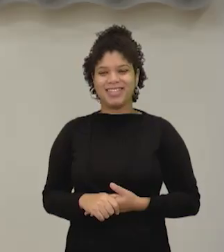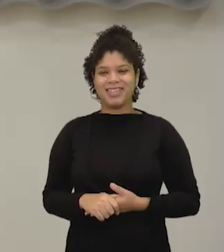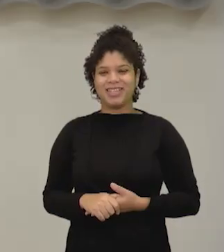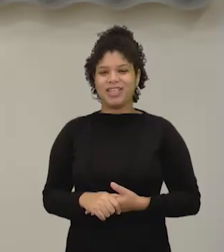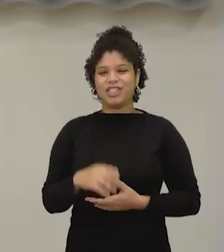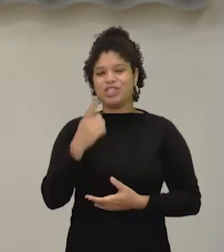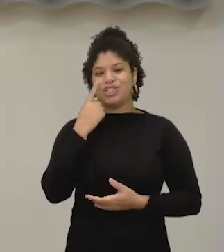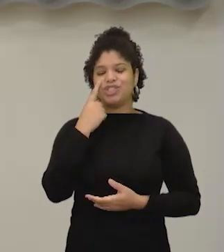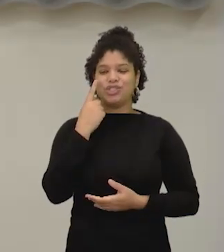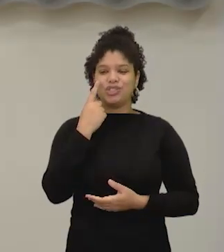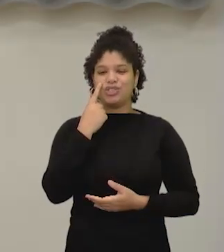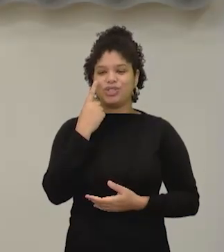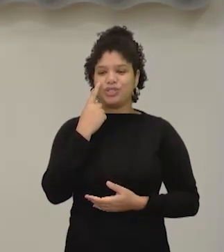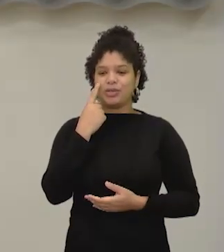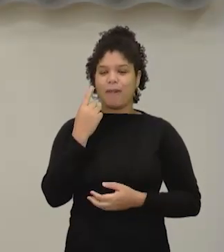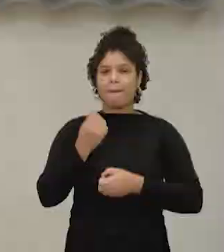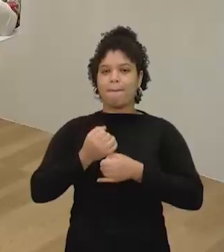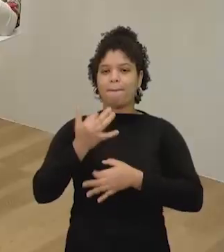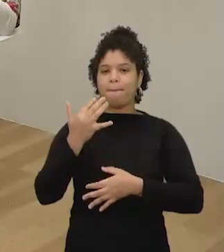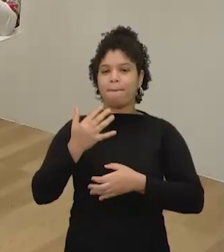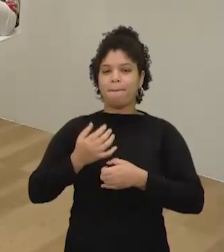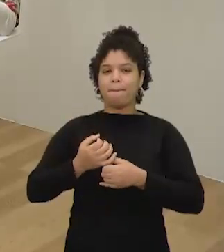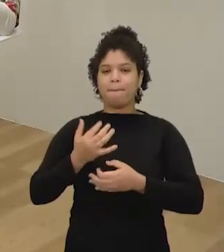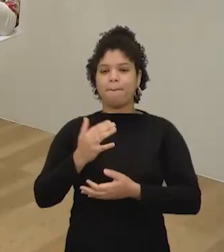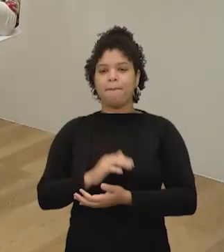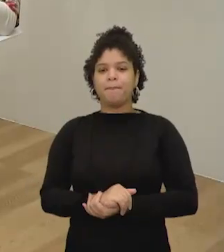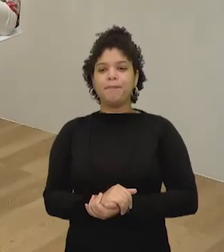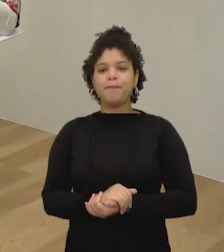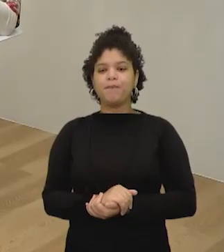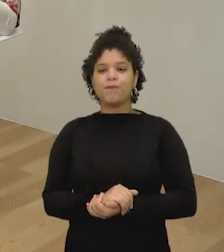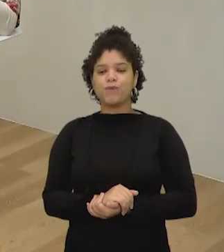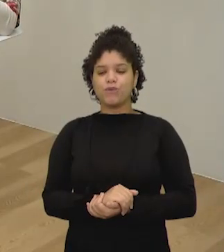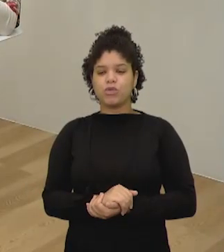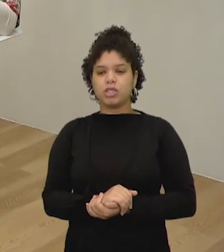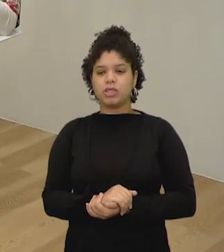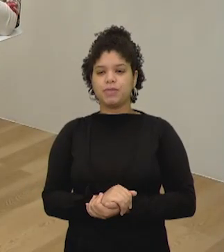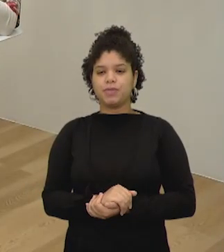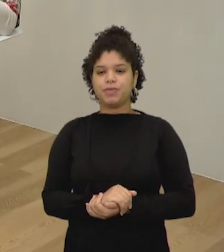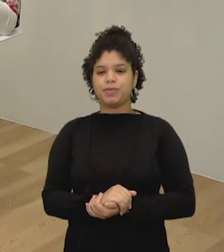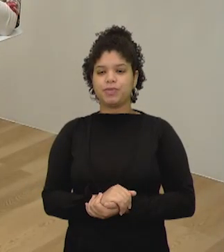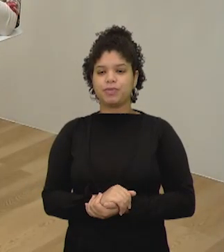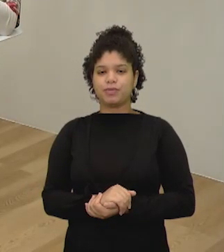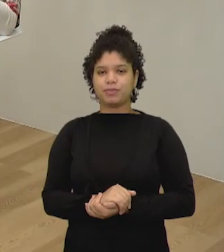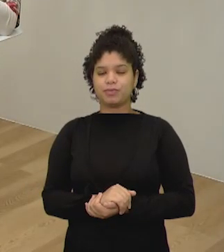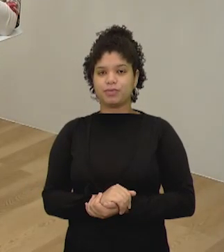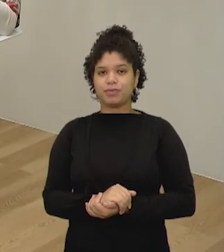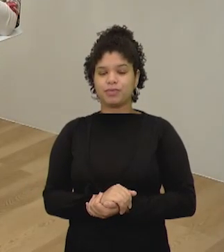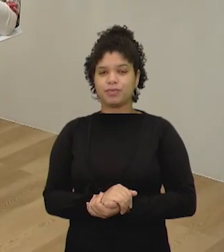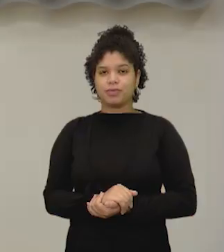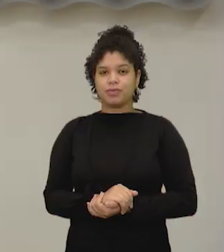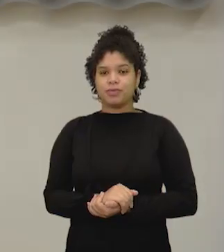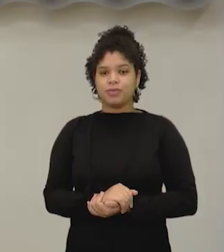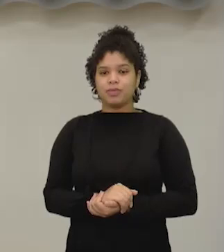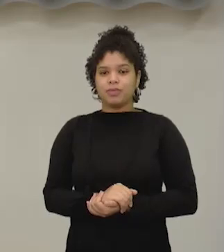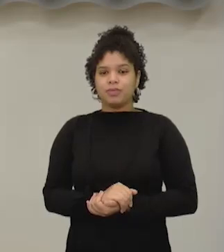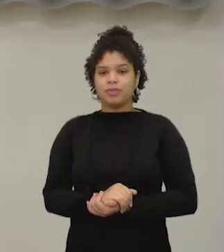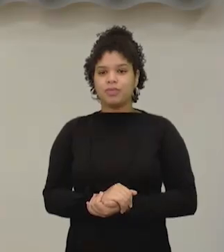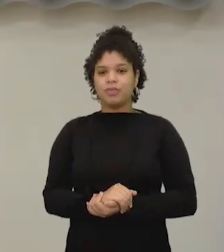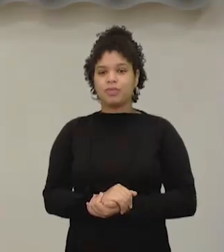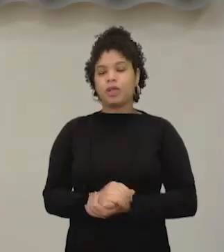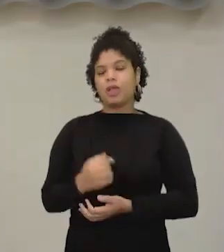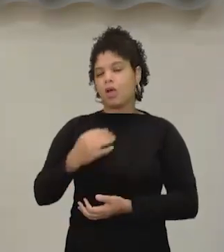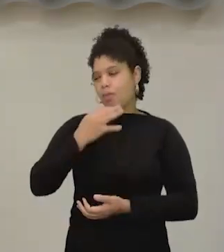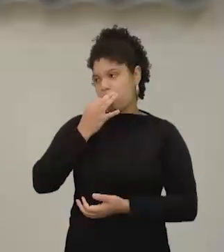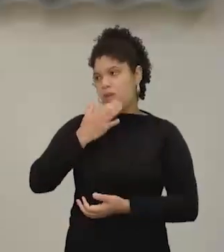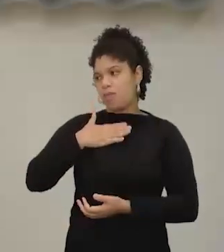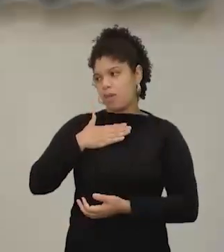Então, vamos Você ver foi aqui ler, enquanto, né, para ver se era verdade? enquanto o pessoal vai mandando aqui. Eu vou falar alguma resposta